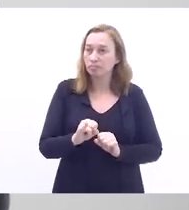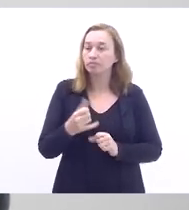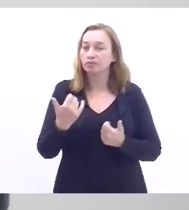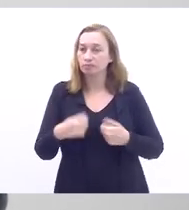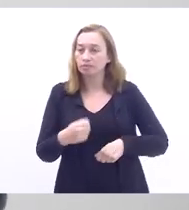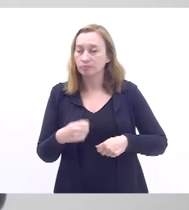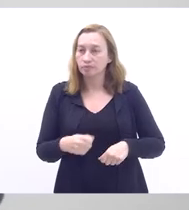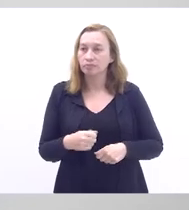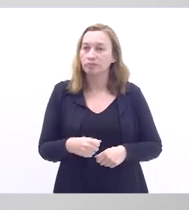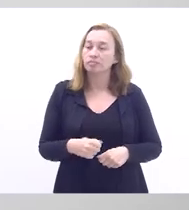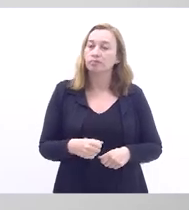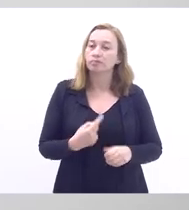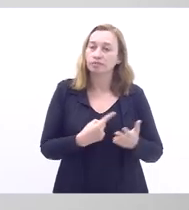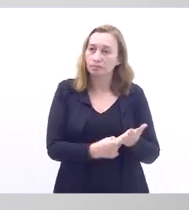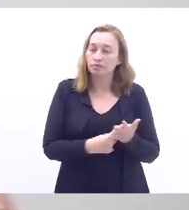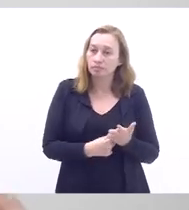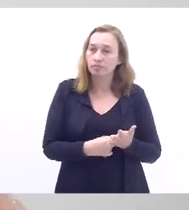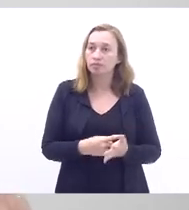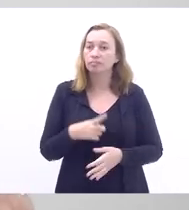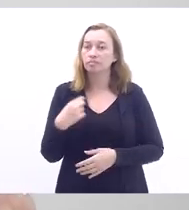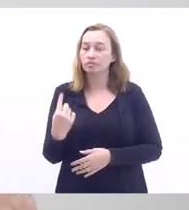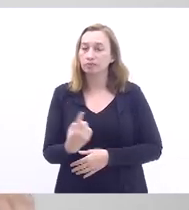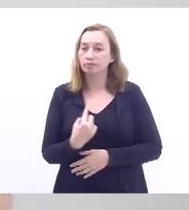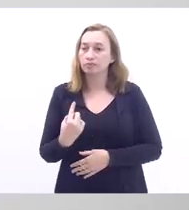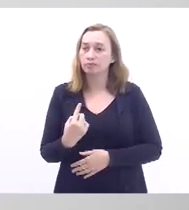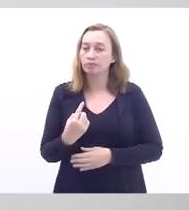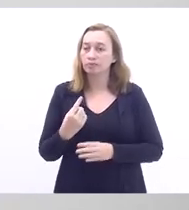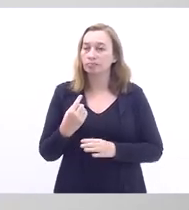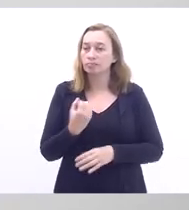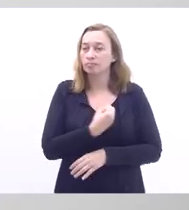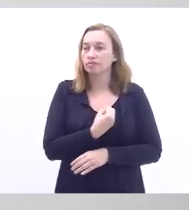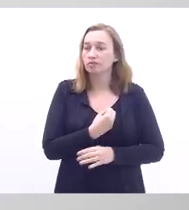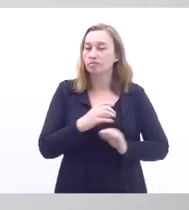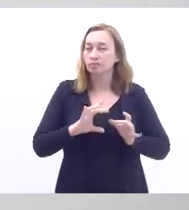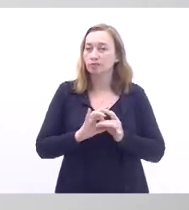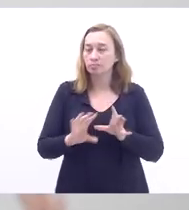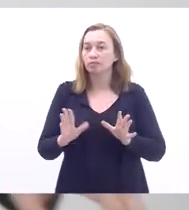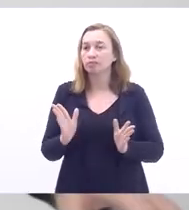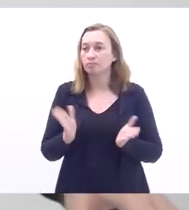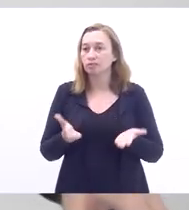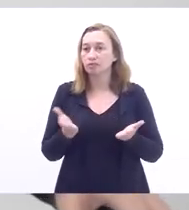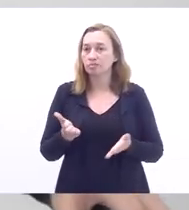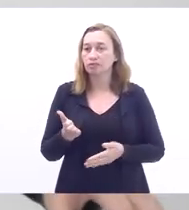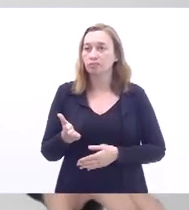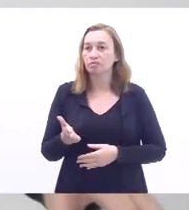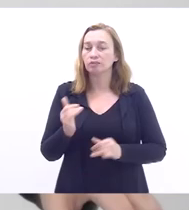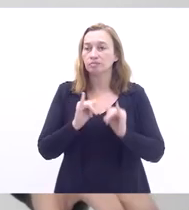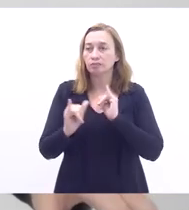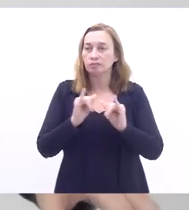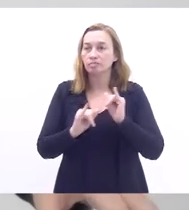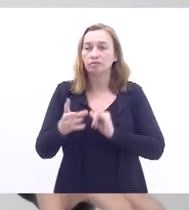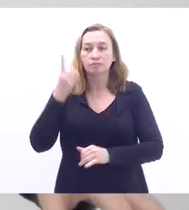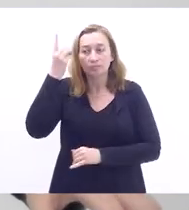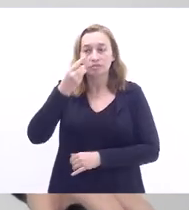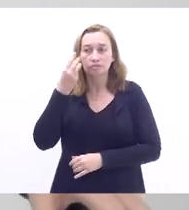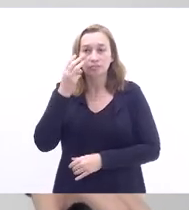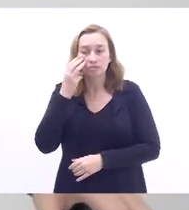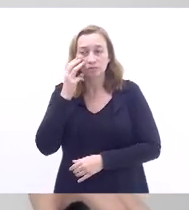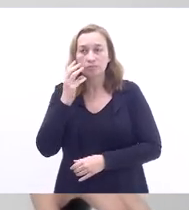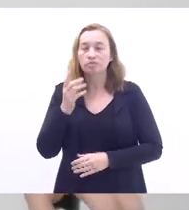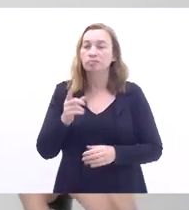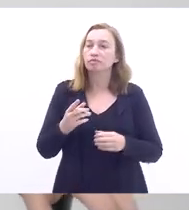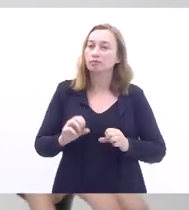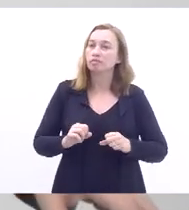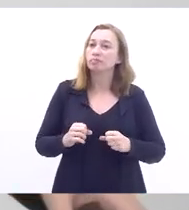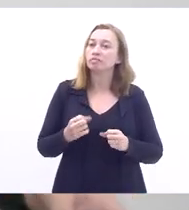pode auxiliar de alguma forma os nossos contatos estão em aberto então a gente já teve aqui né uniforme Deputado waldeck nessas